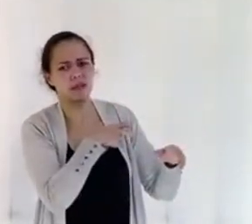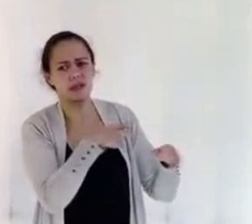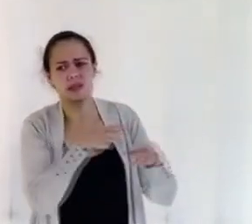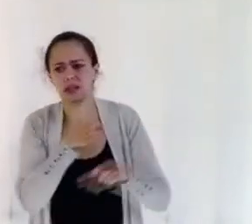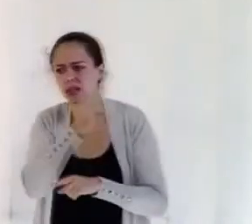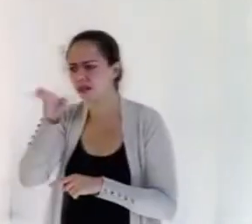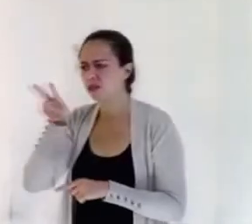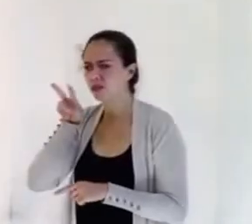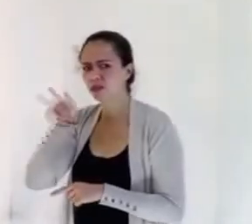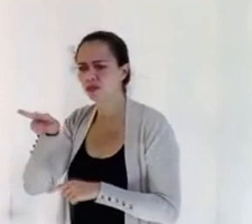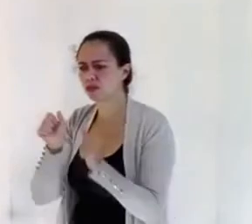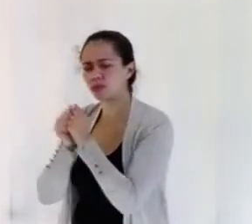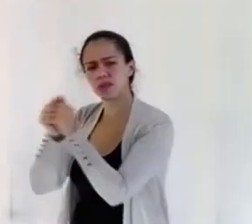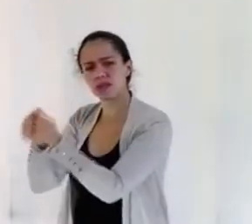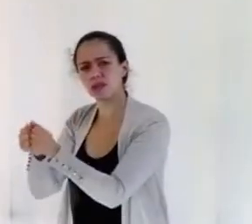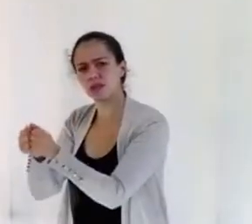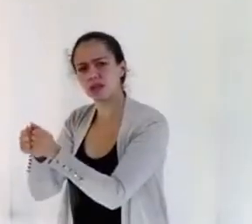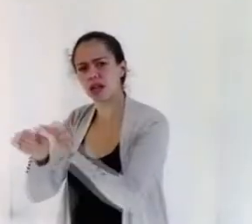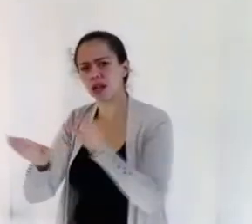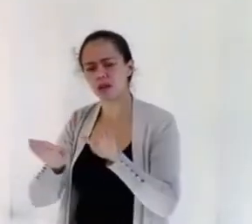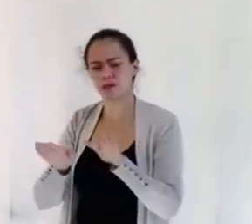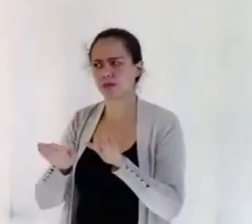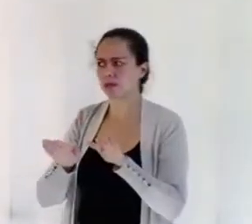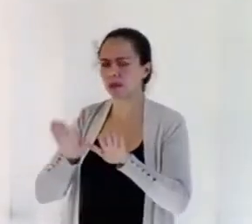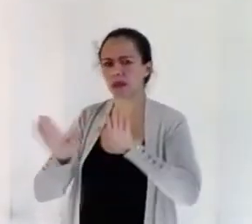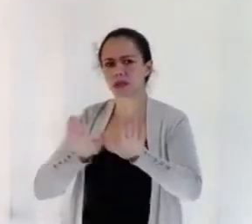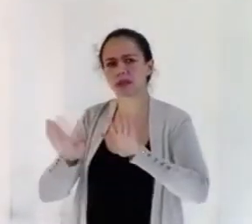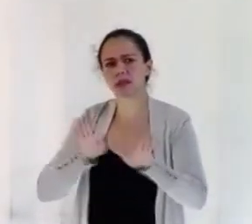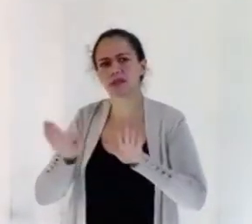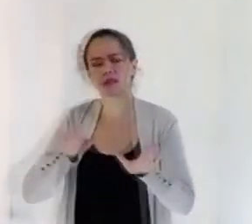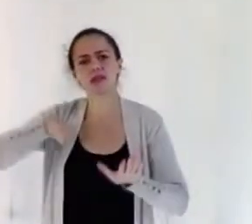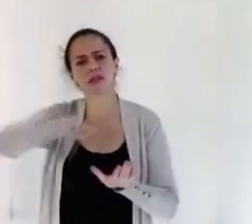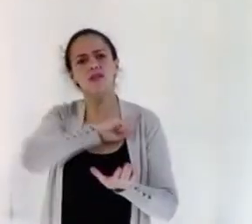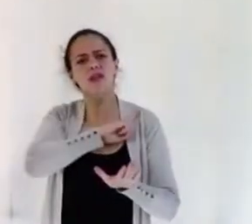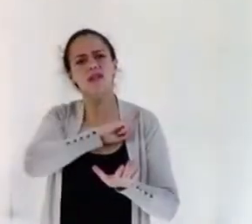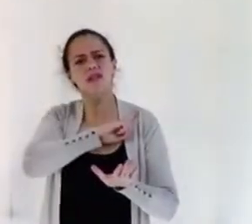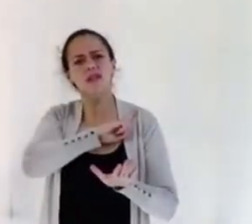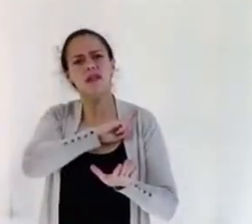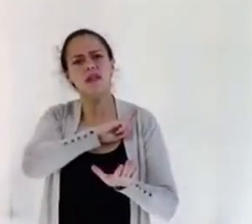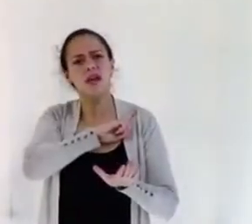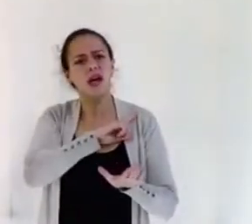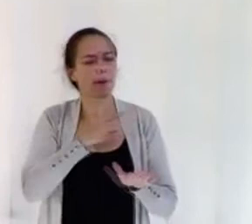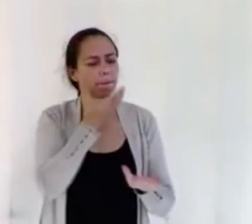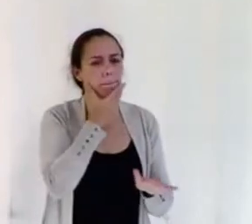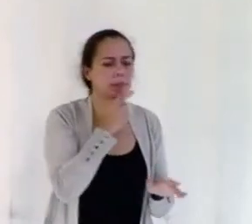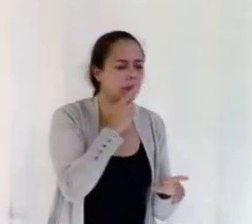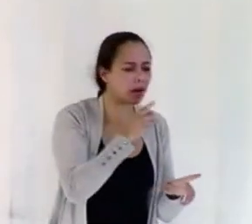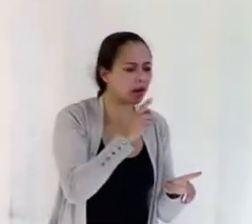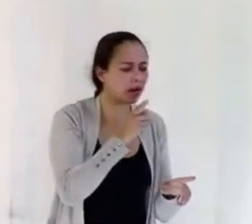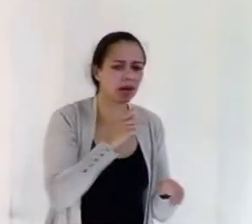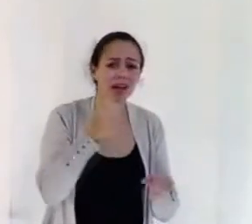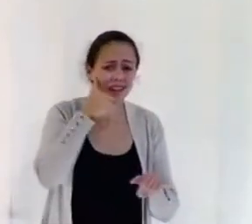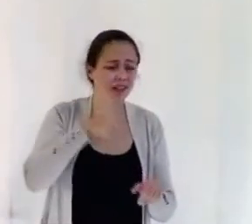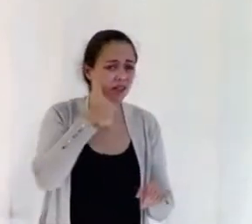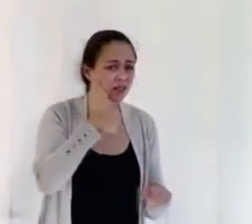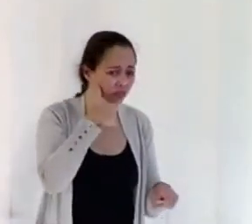filha falando: pai, de novo para a igreja, de novo, o senhor não pode ficar